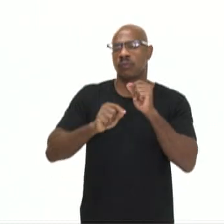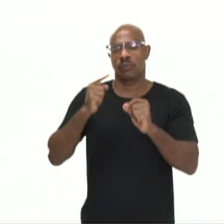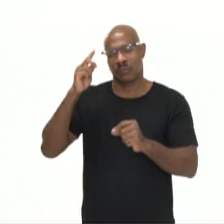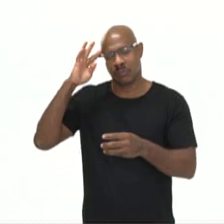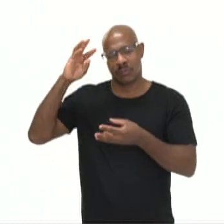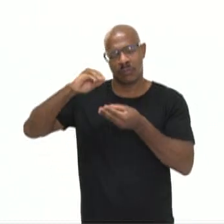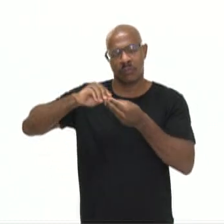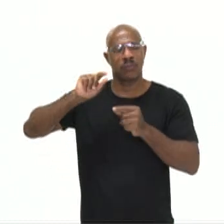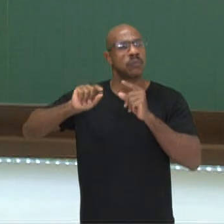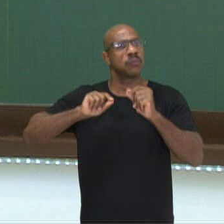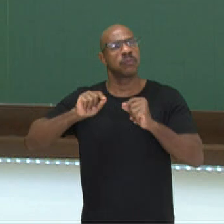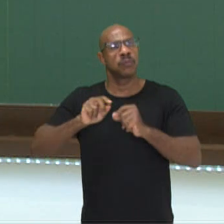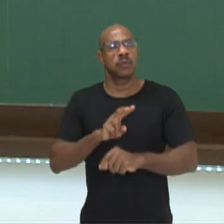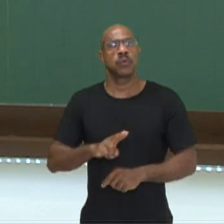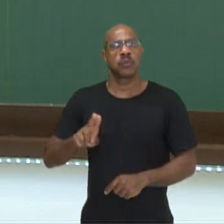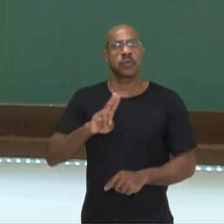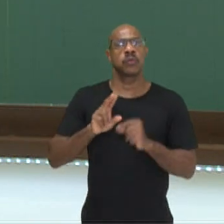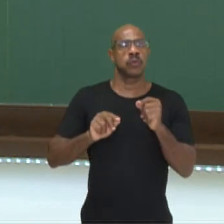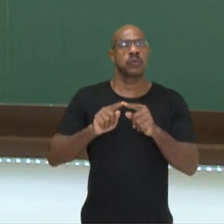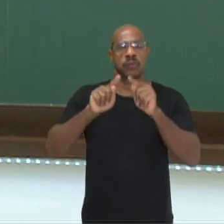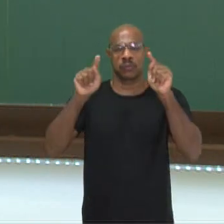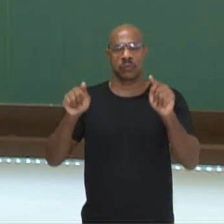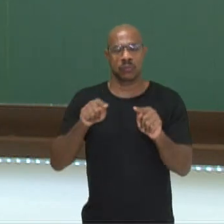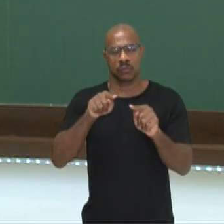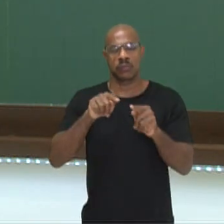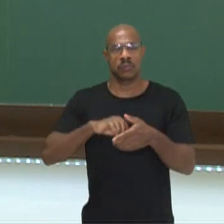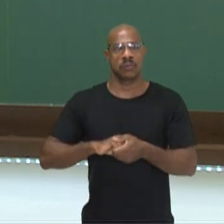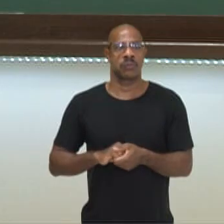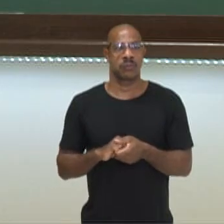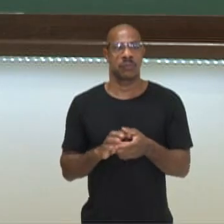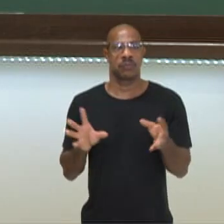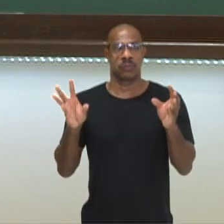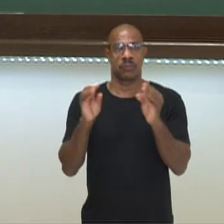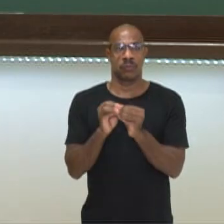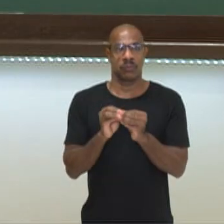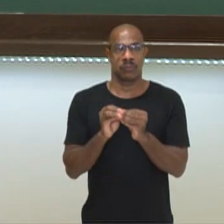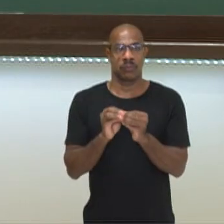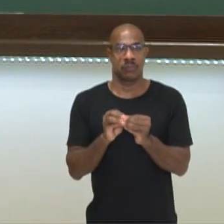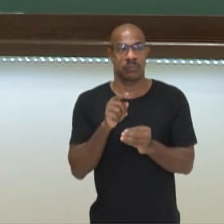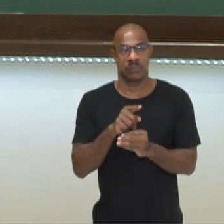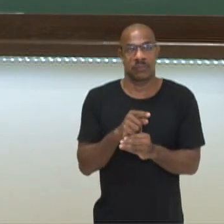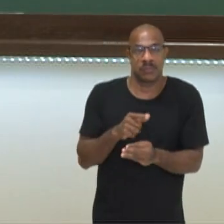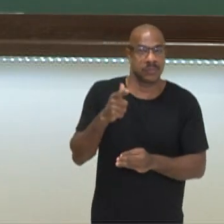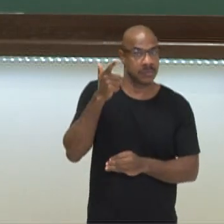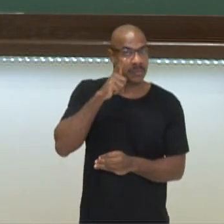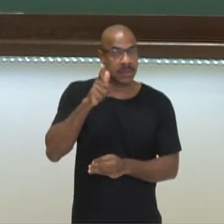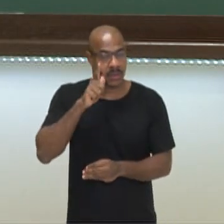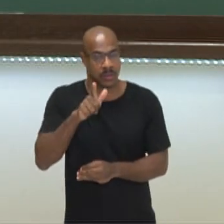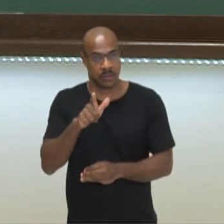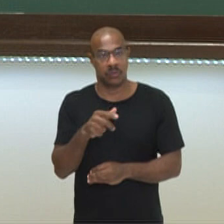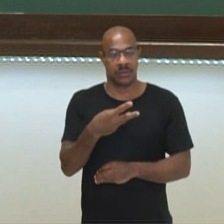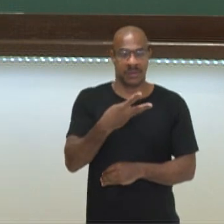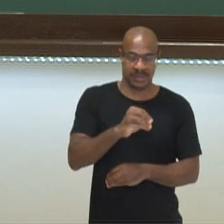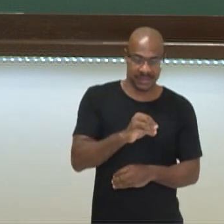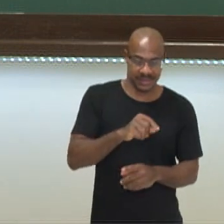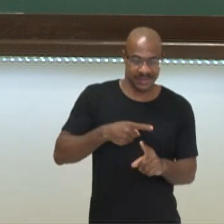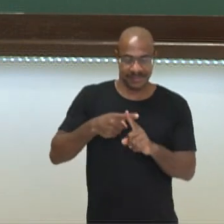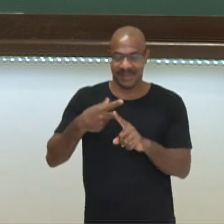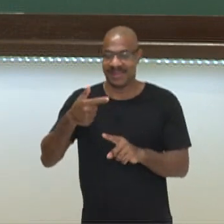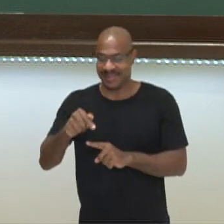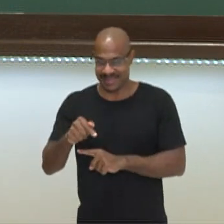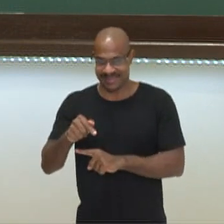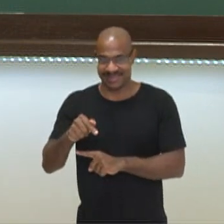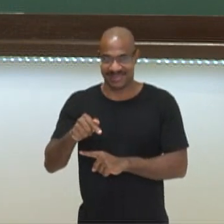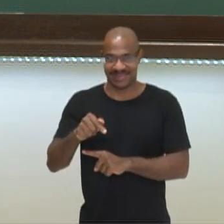lá, usei o sinal de associação. O que que eu associei? Eu juntei tudo que foi recebido, aqui, ó,